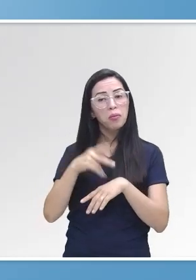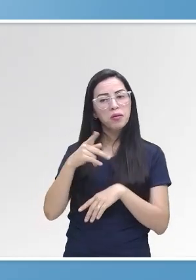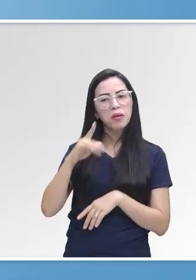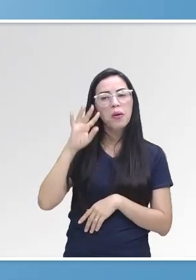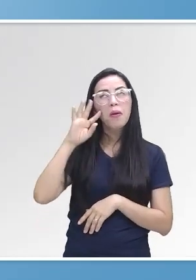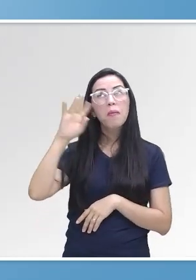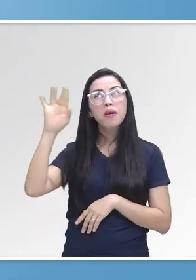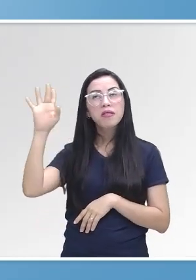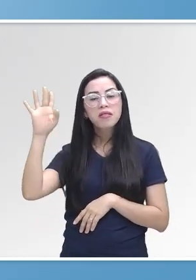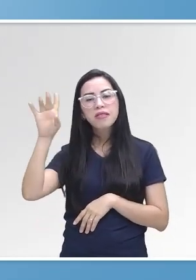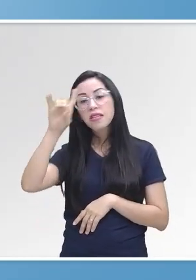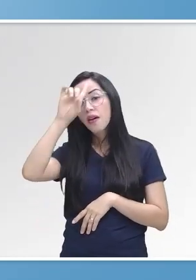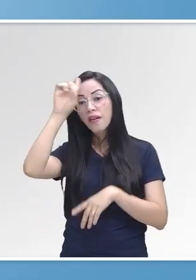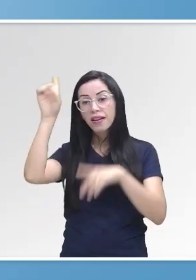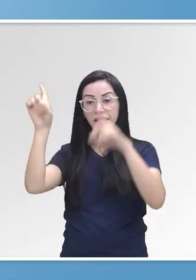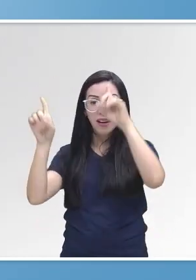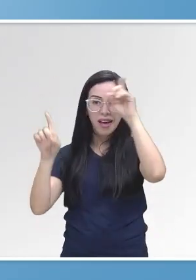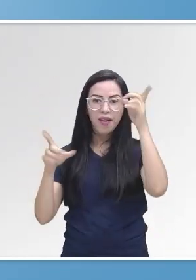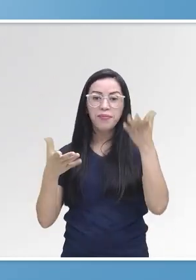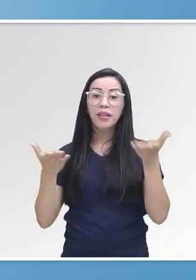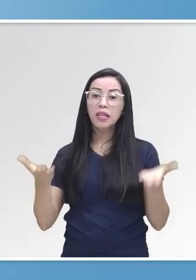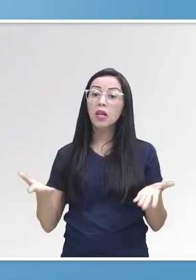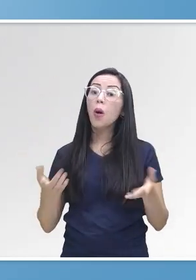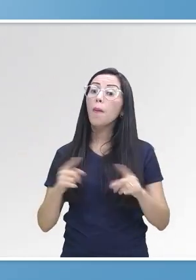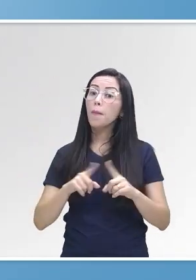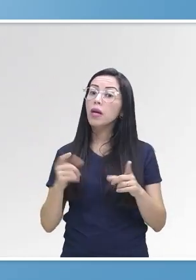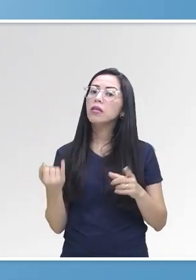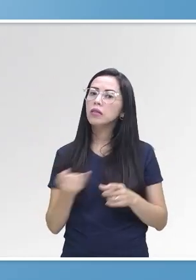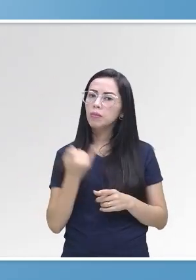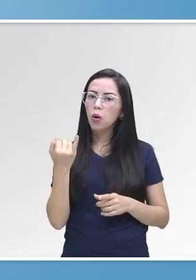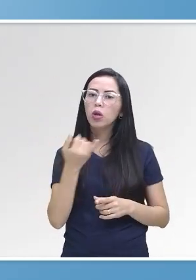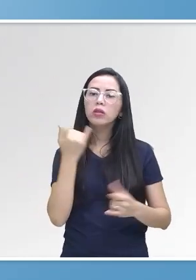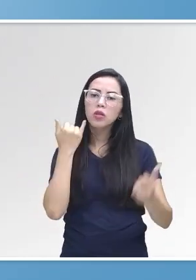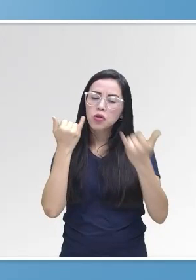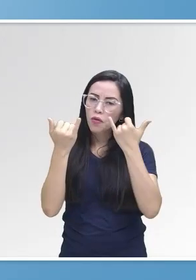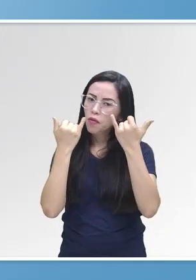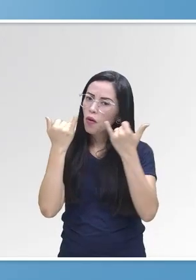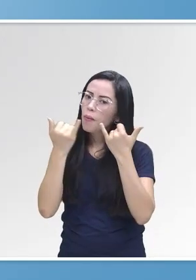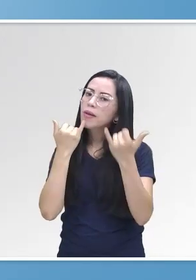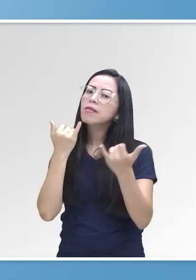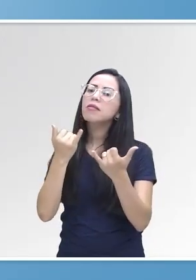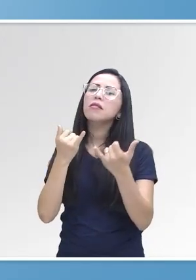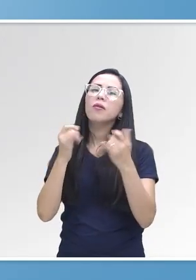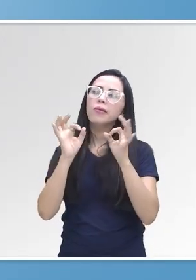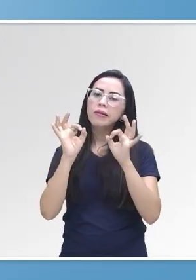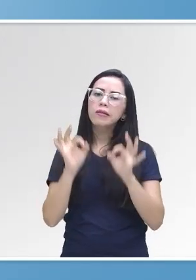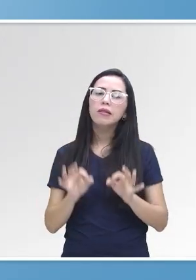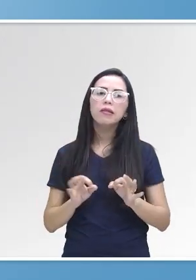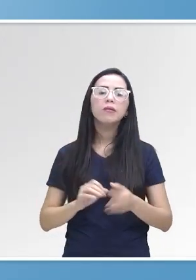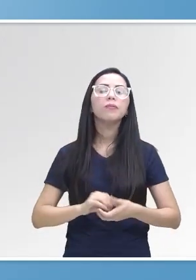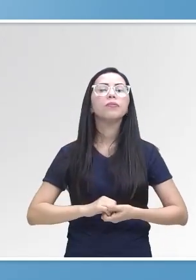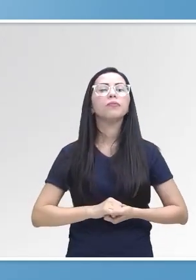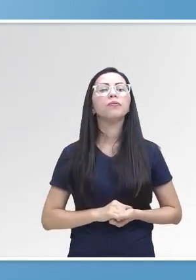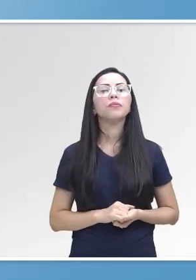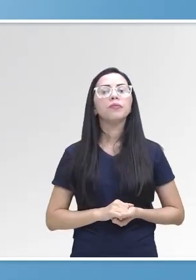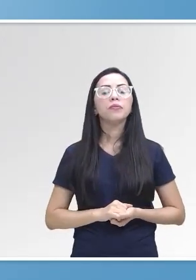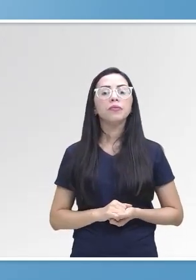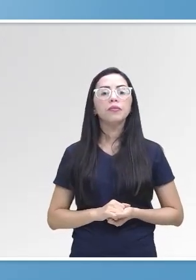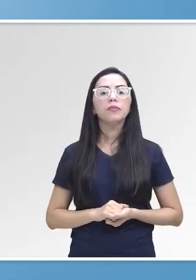o importante é o que os dados coletados a quantidade correta desses dados